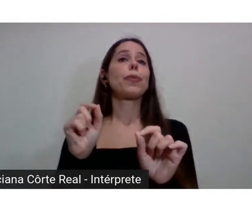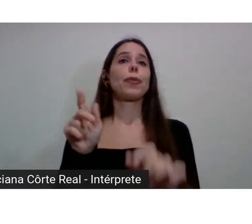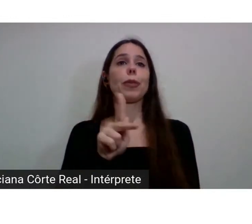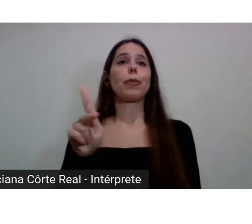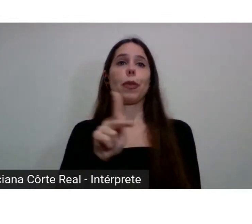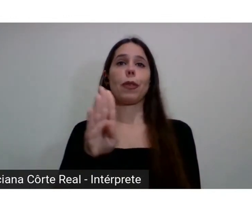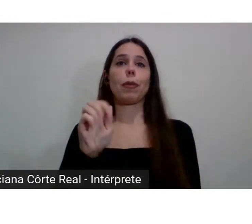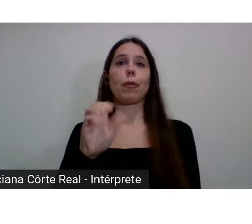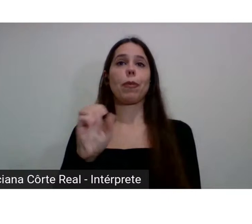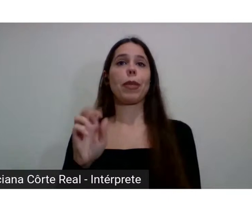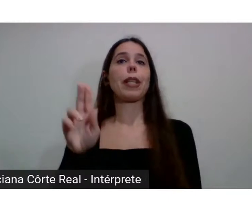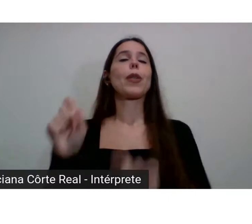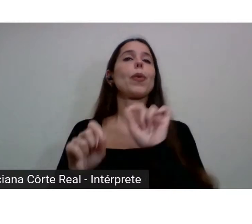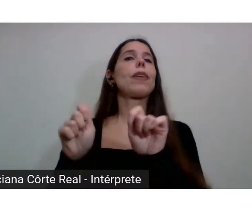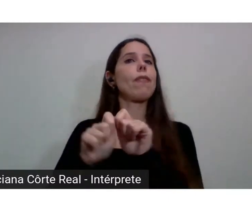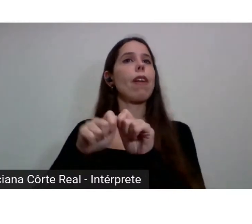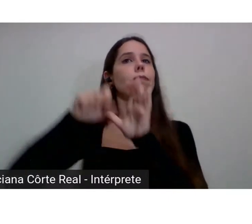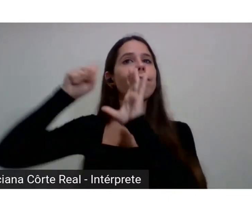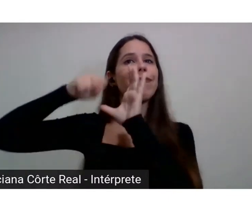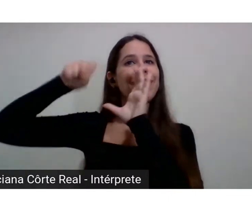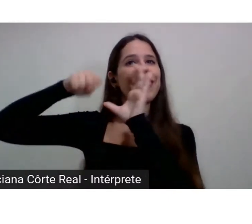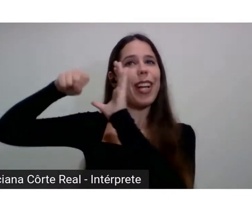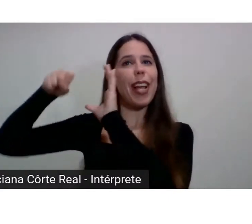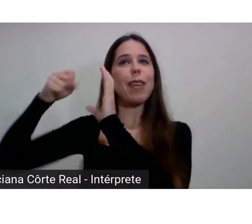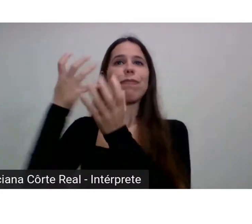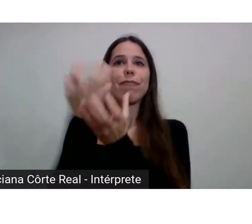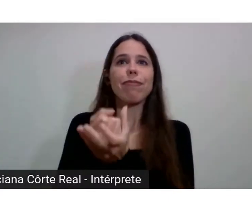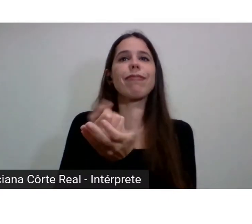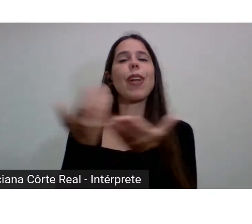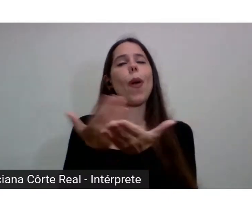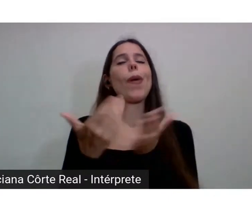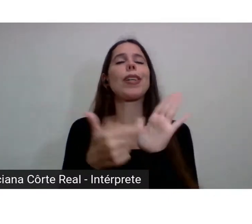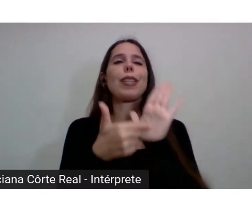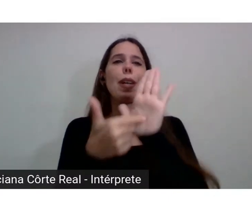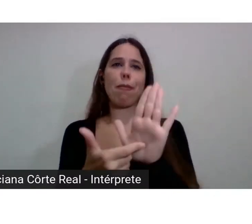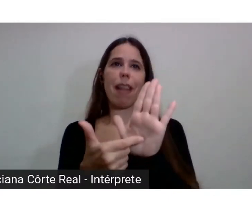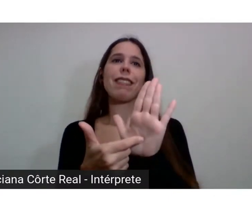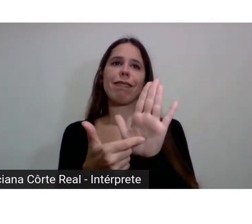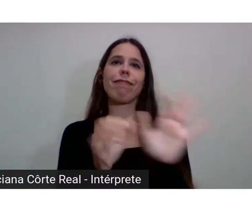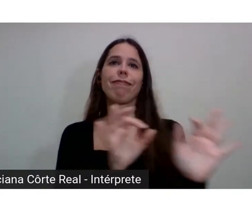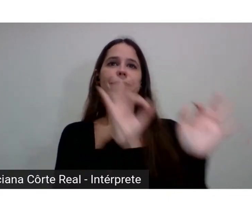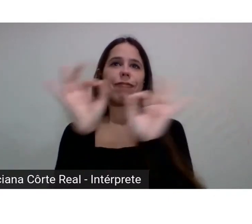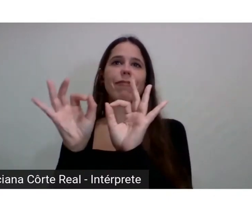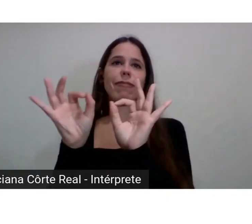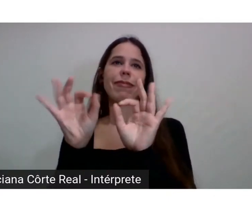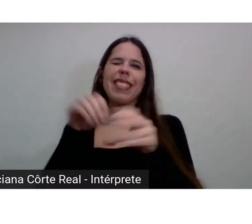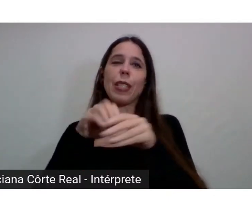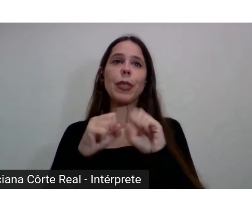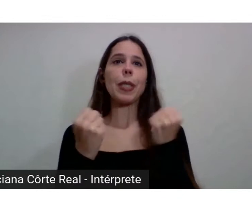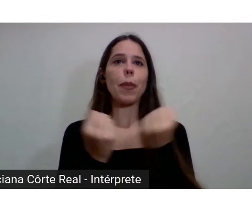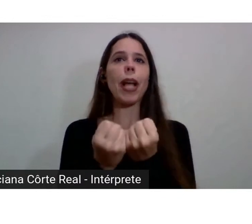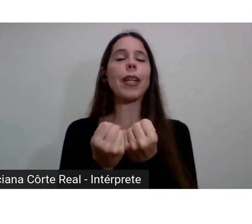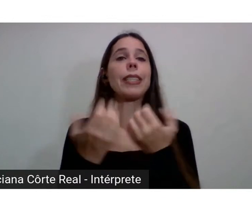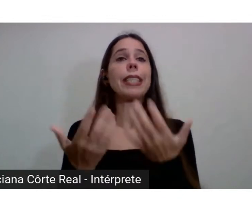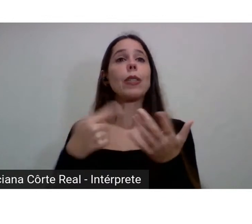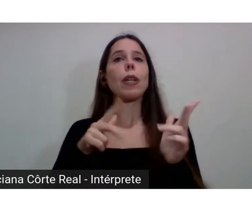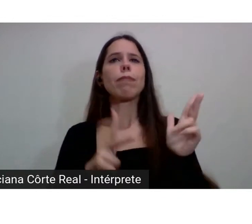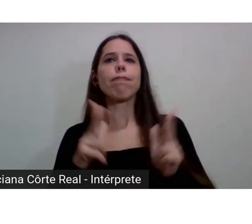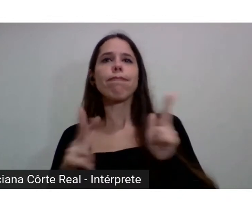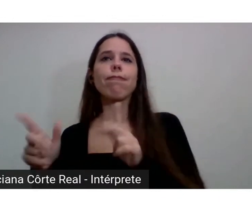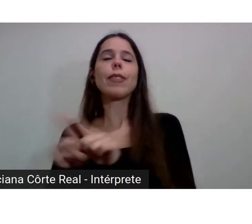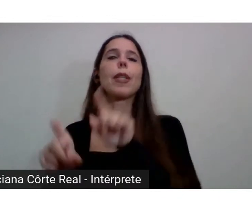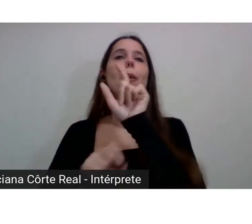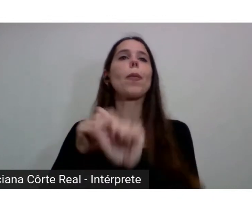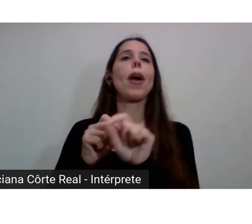vídeo com sua apresentação para esse seminário. E então, editamos e inserimos a legenda para